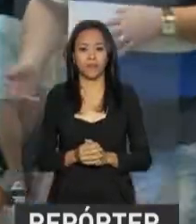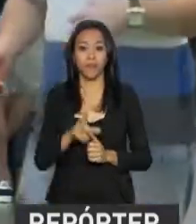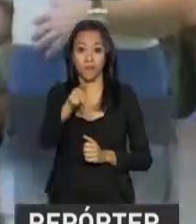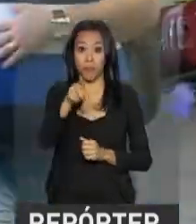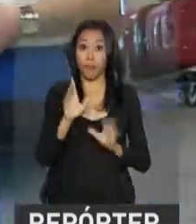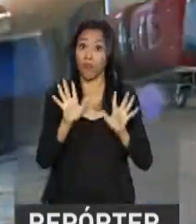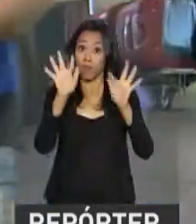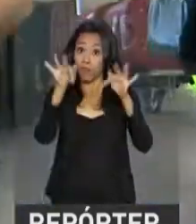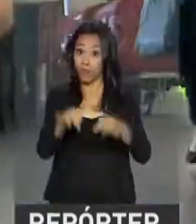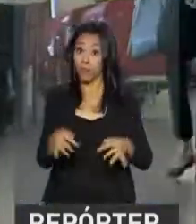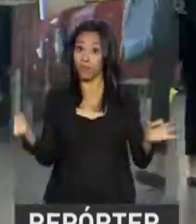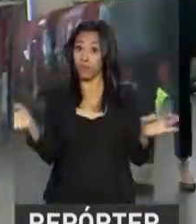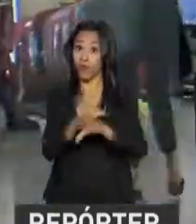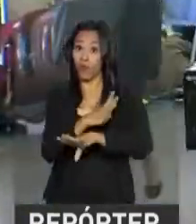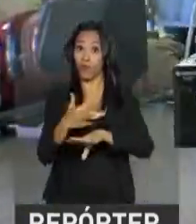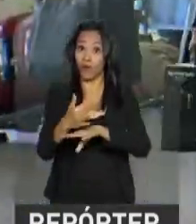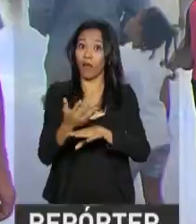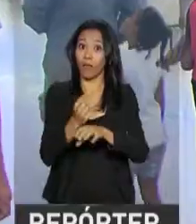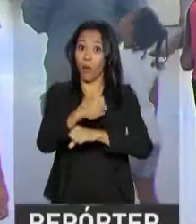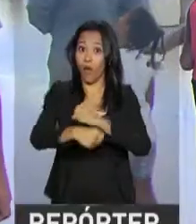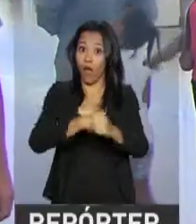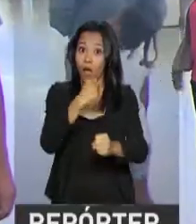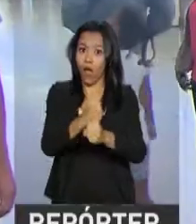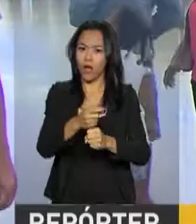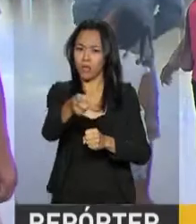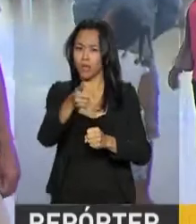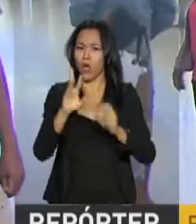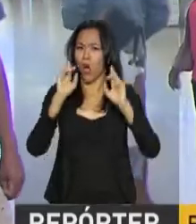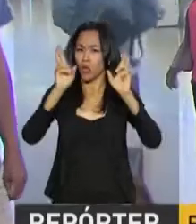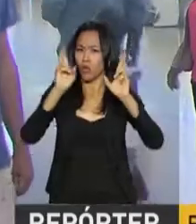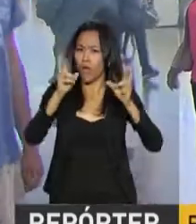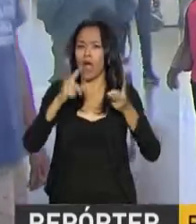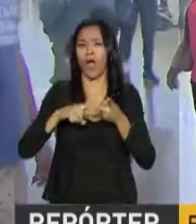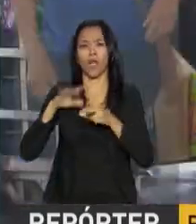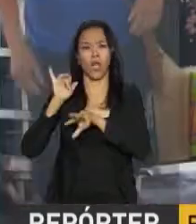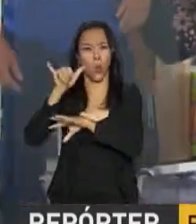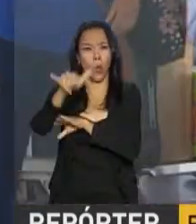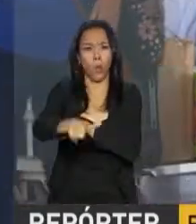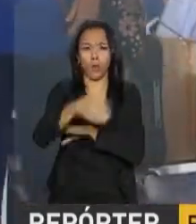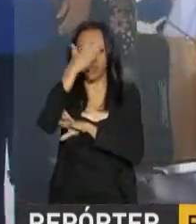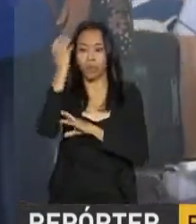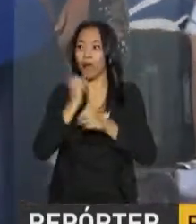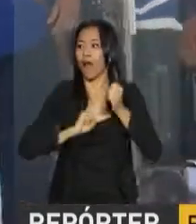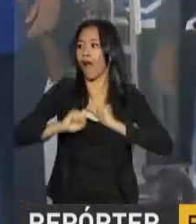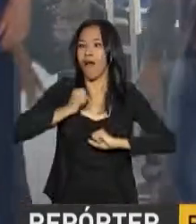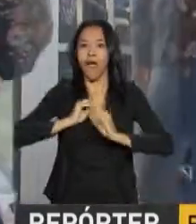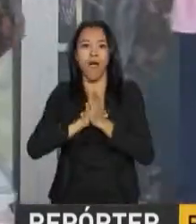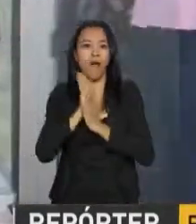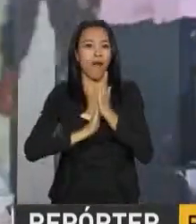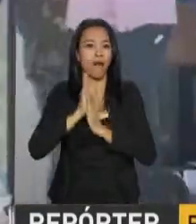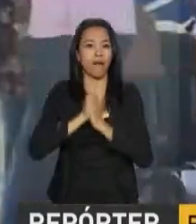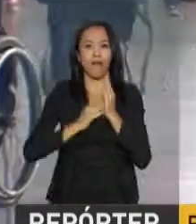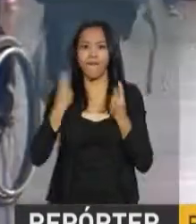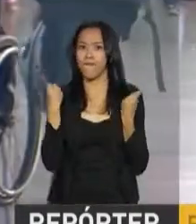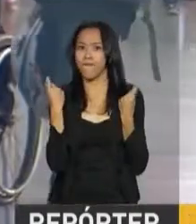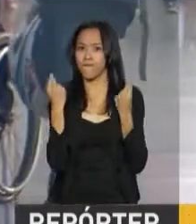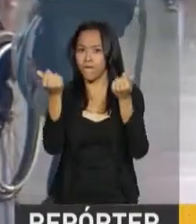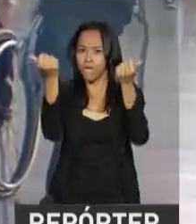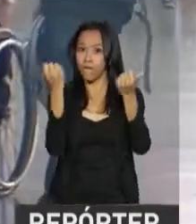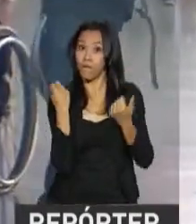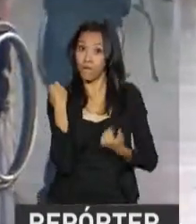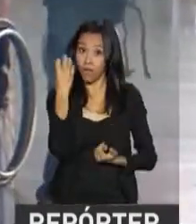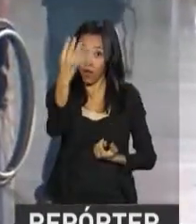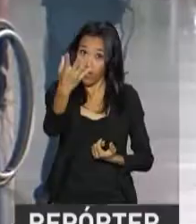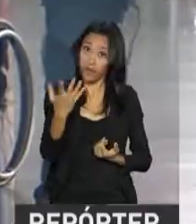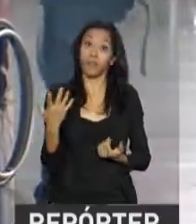o fim de ano chegou e os aeroportos e rodoviárias estão cheias de gente ansiosa pra curtir as férias e as peças